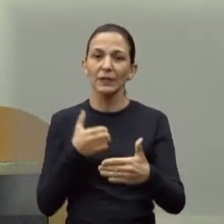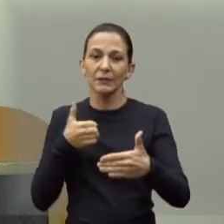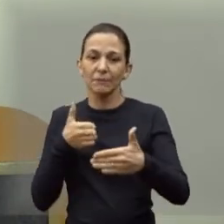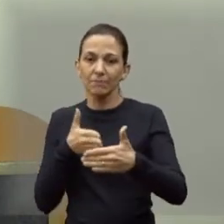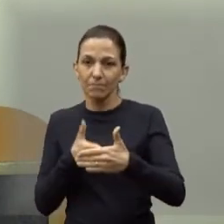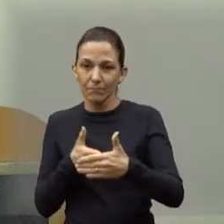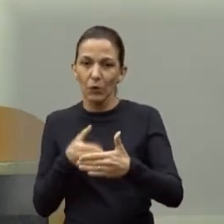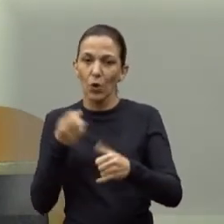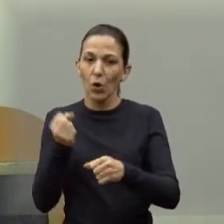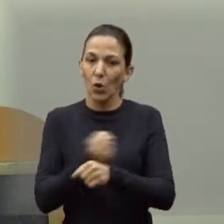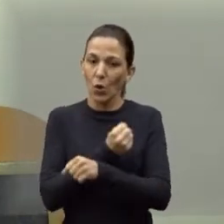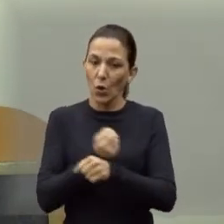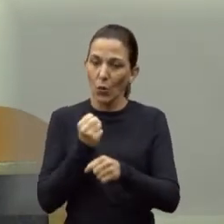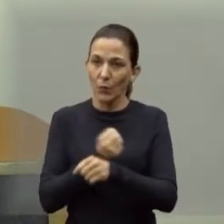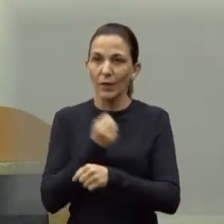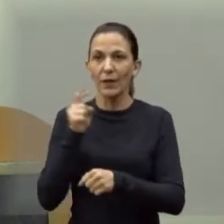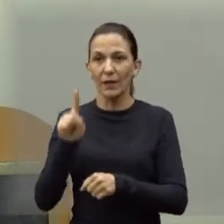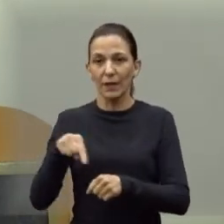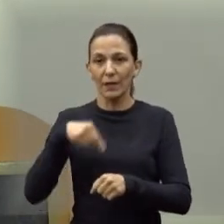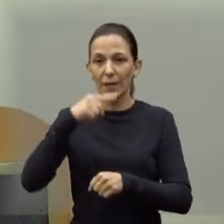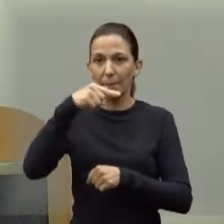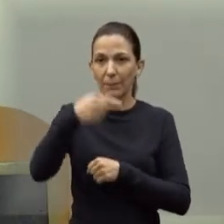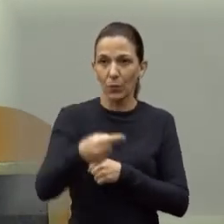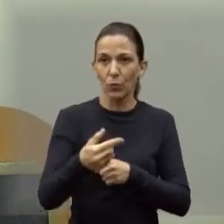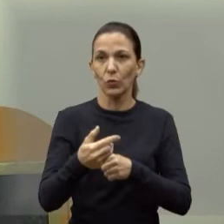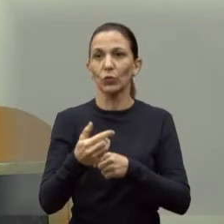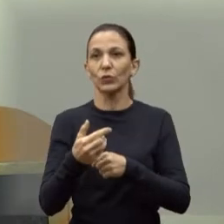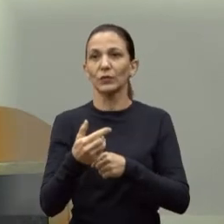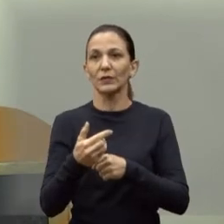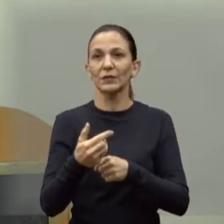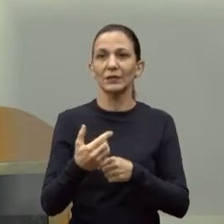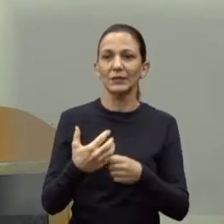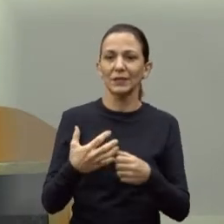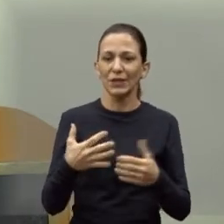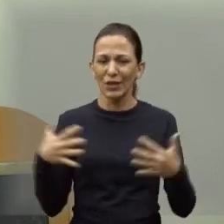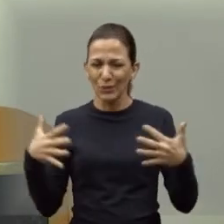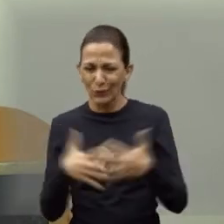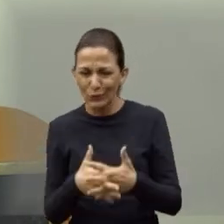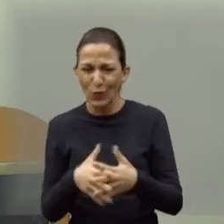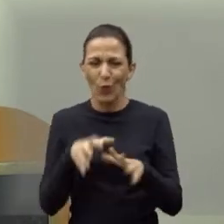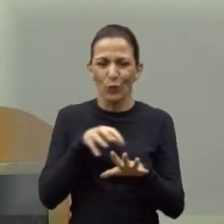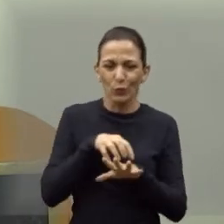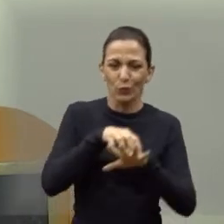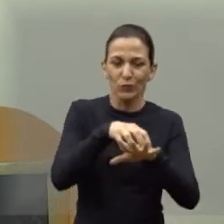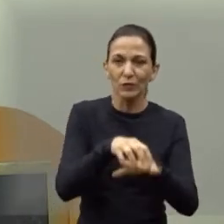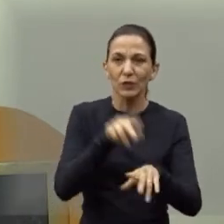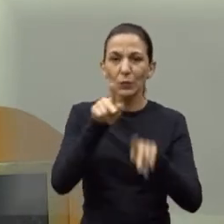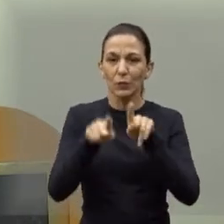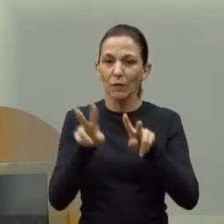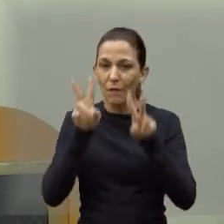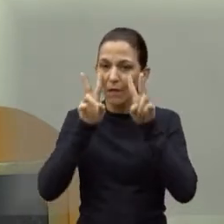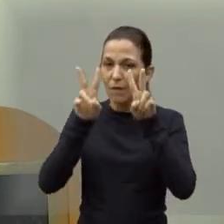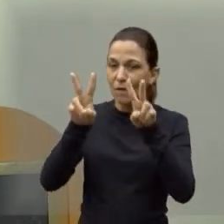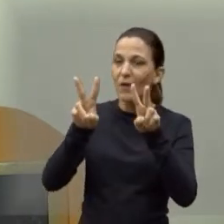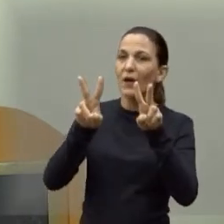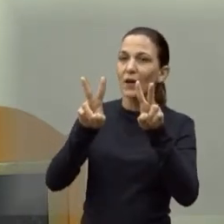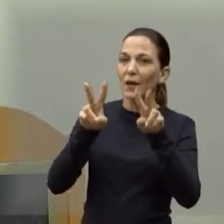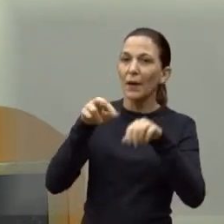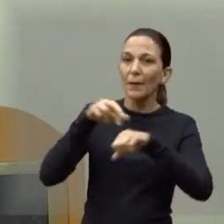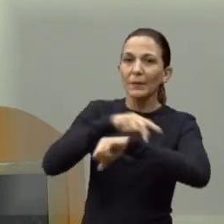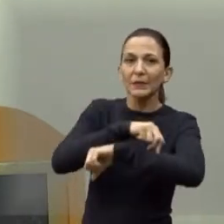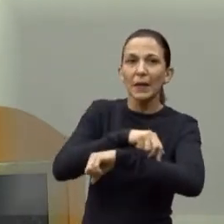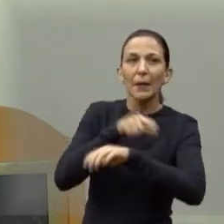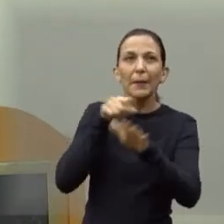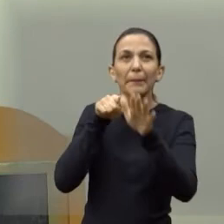interditadas para as obras. Após o período de grande aborrecimento de trânsito, a população olha para a passarela e questiona o que foi